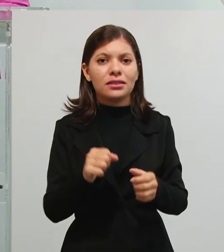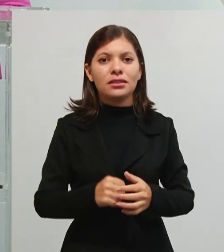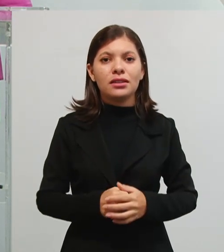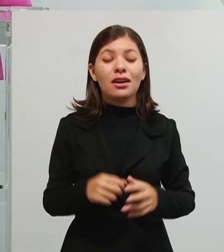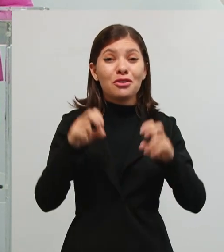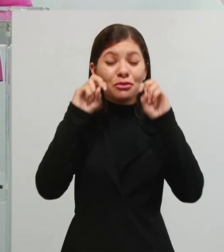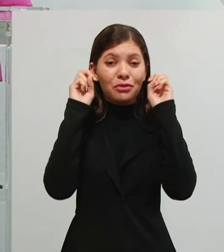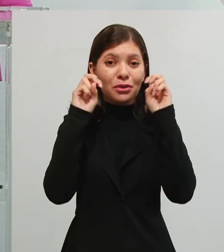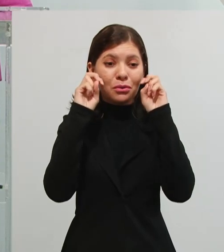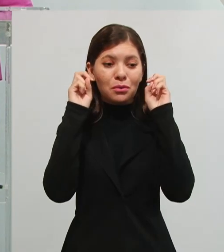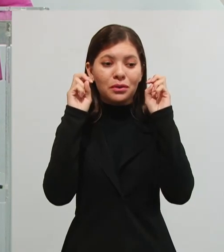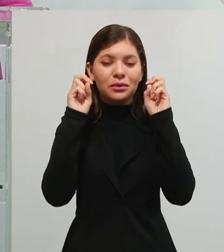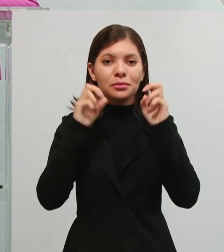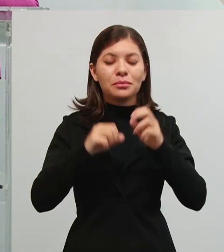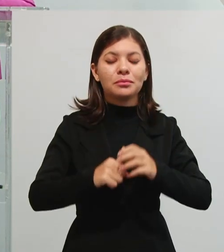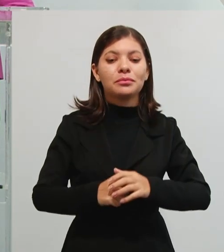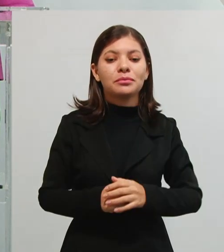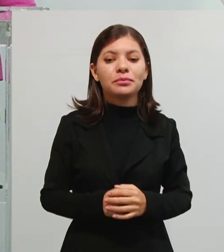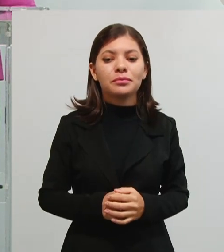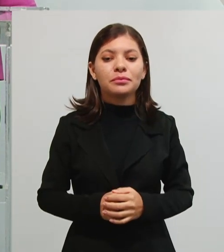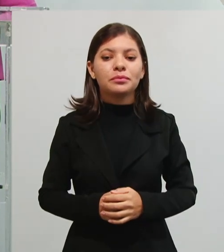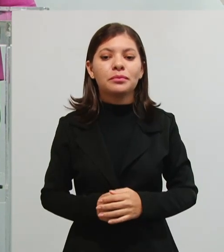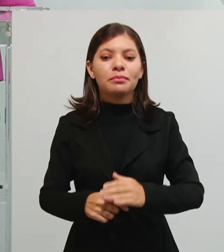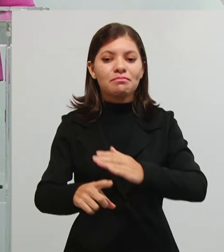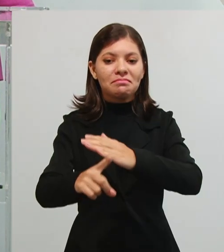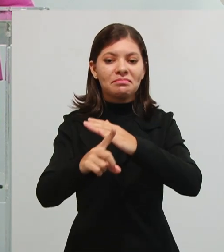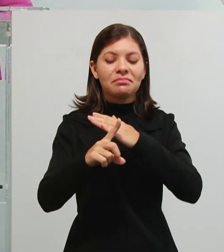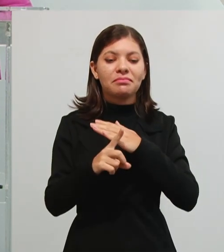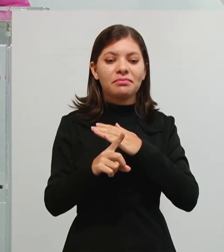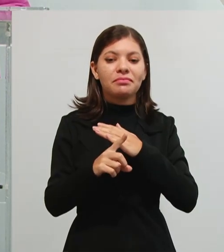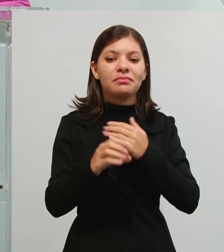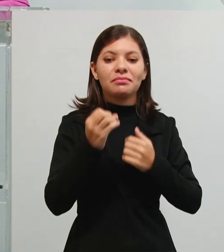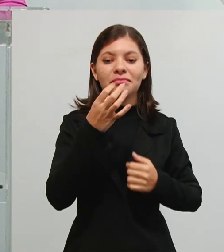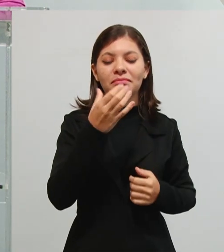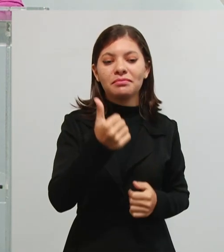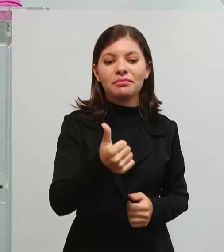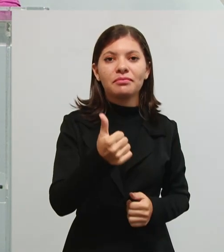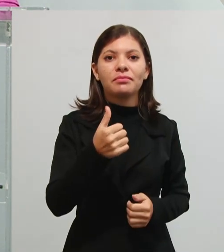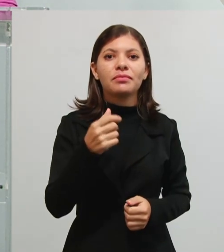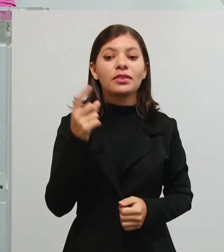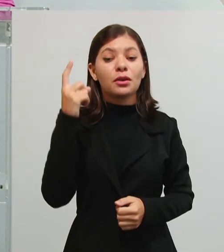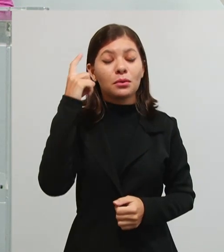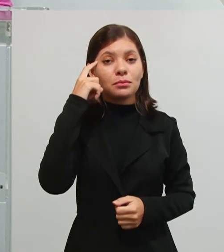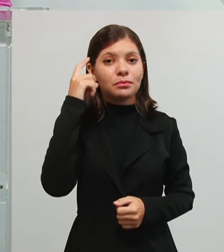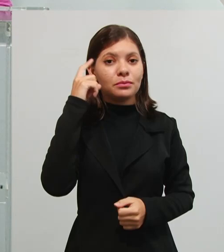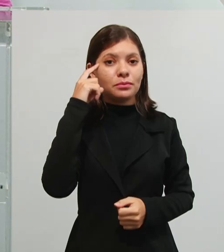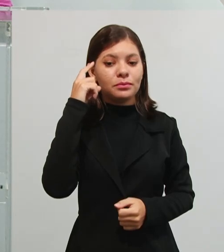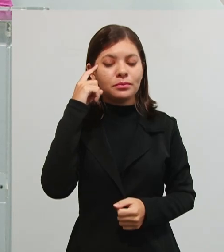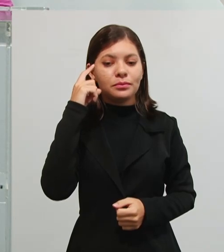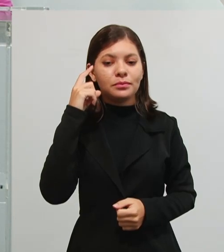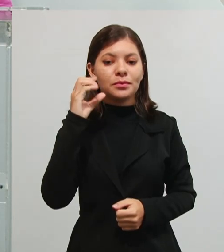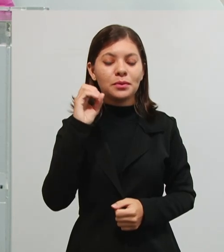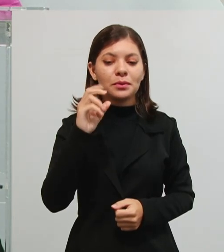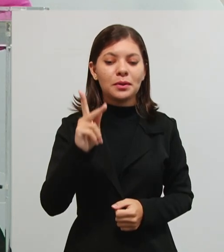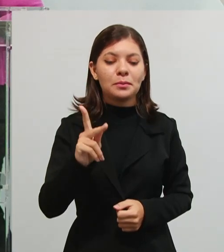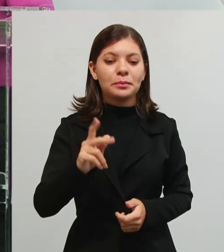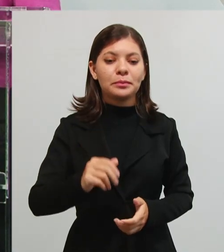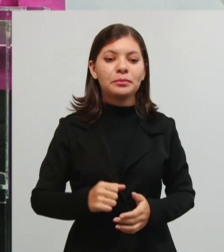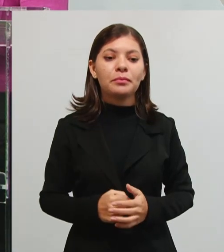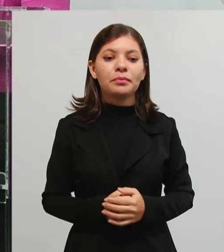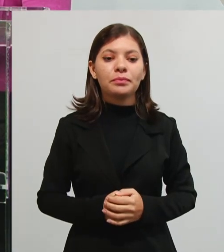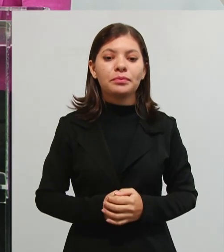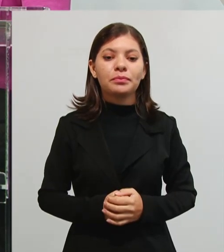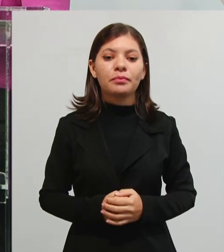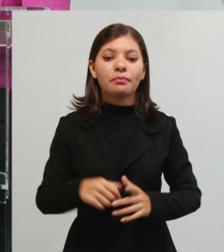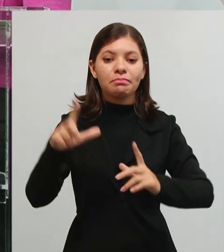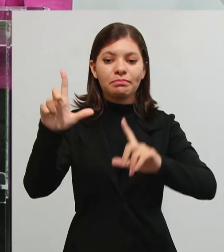fazer isso com esse devedor, com esse cliente. Tudo bem? O raciocínio é esse, ok? Então, vamos